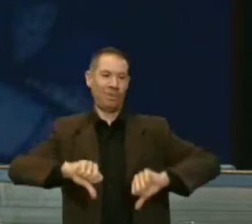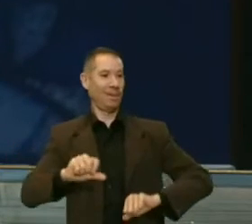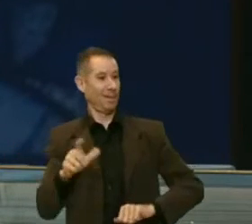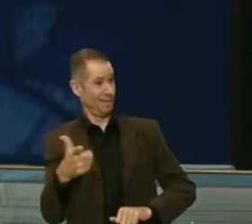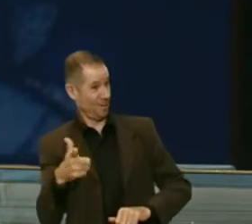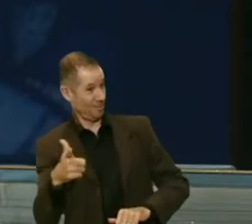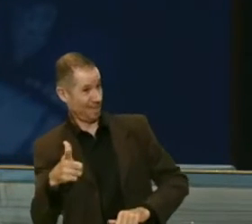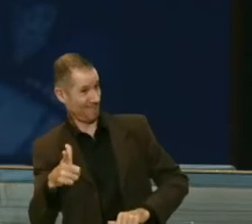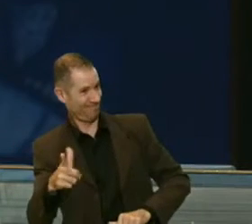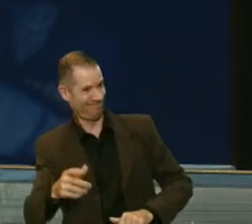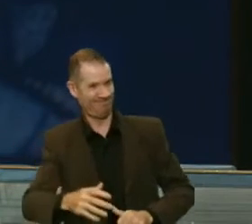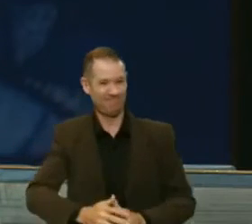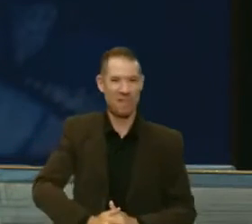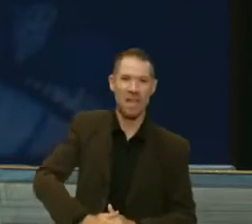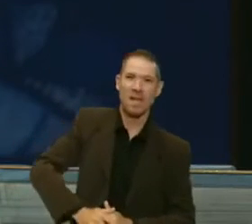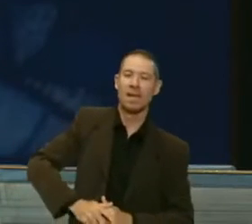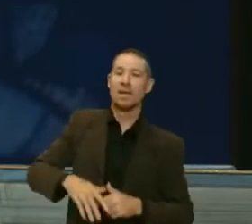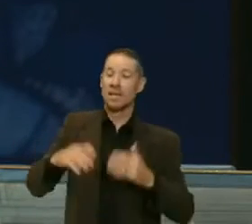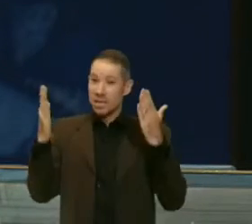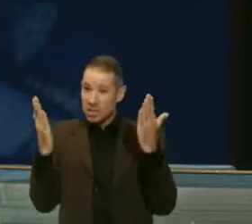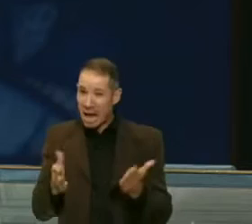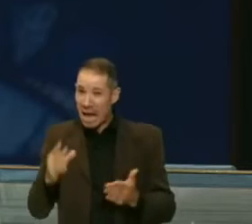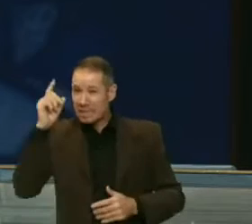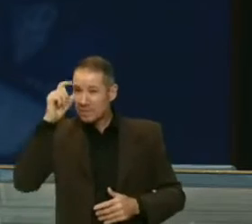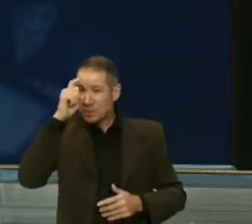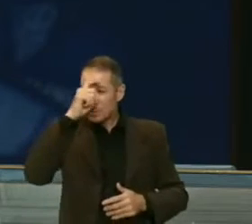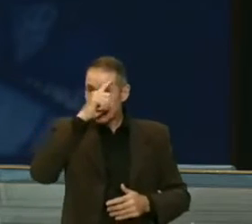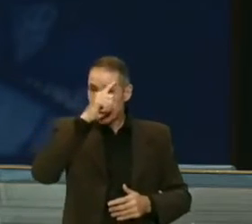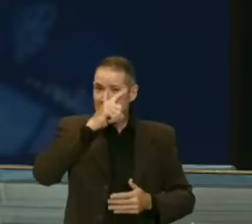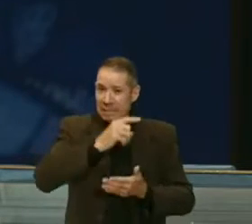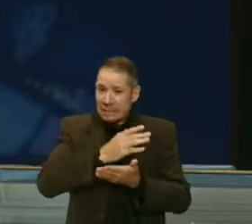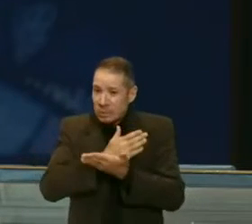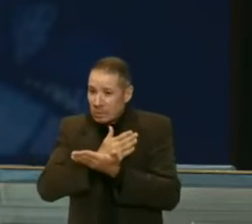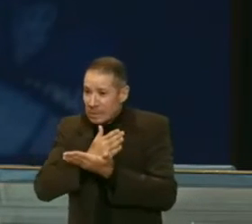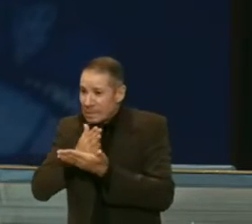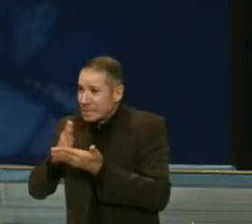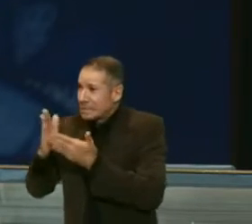Você já sentiu dificuldade de começar uma oração?